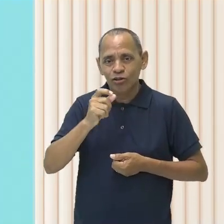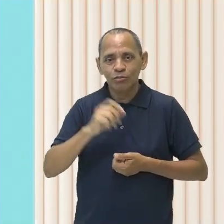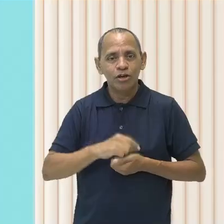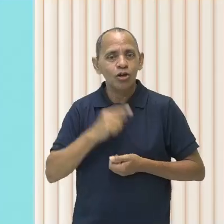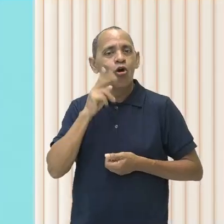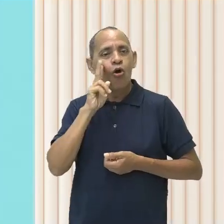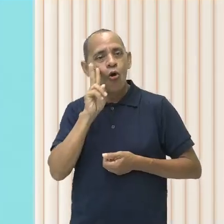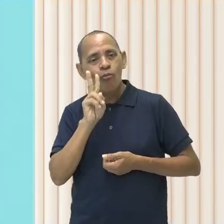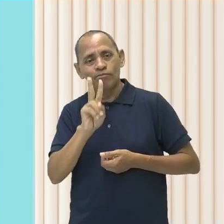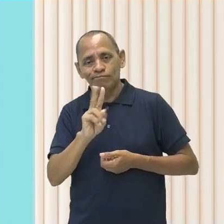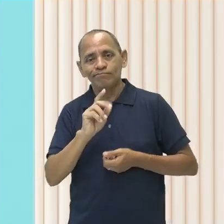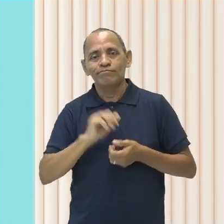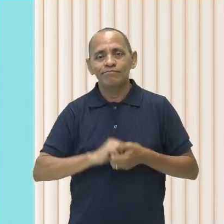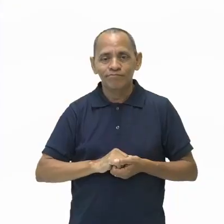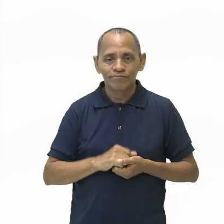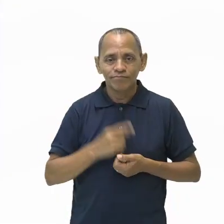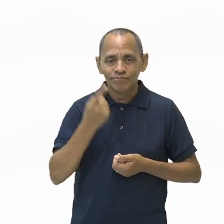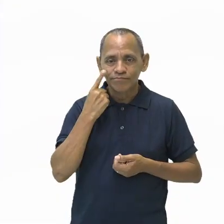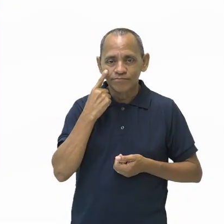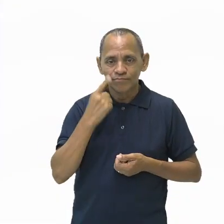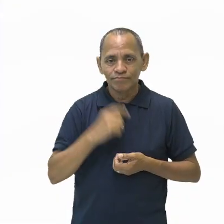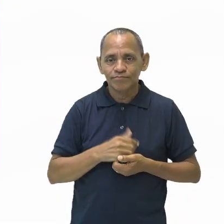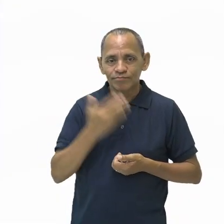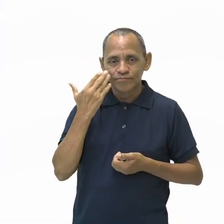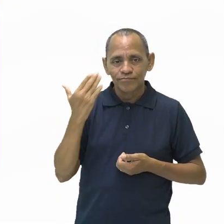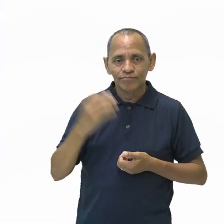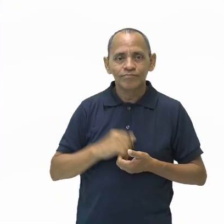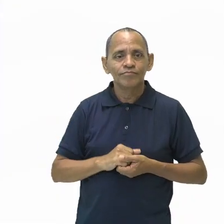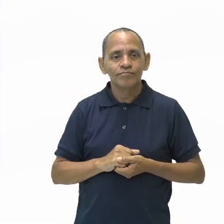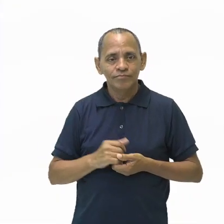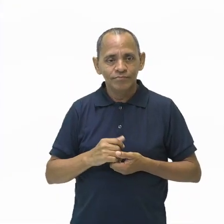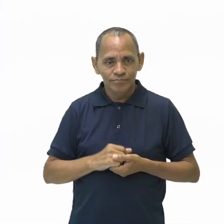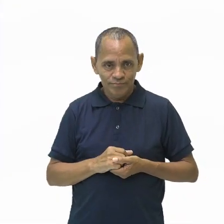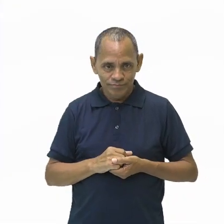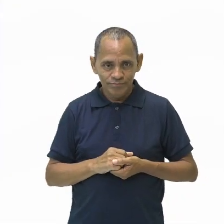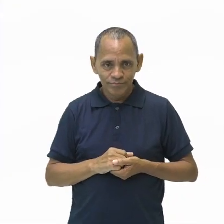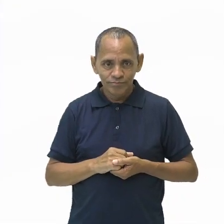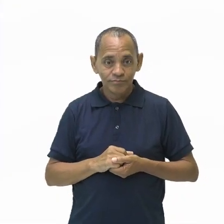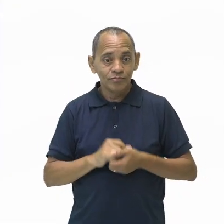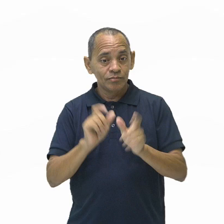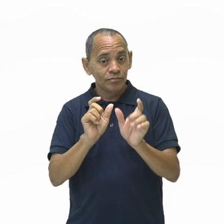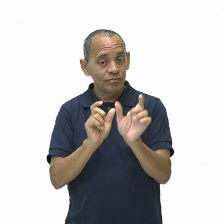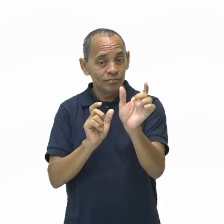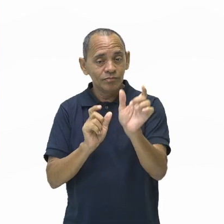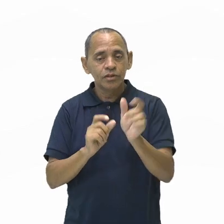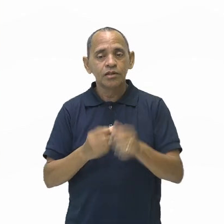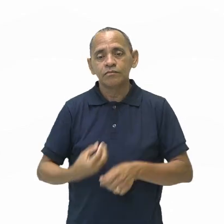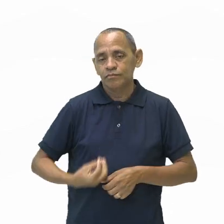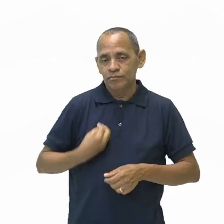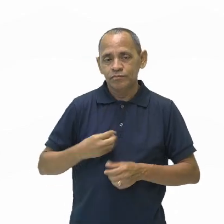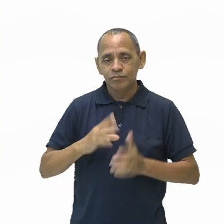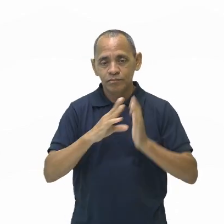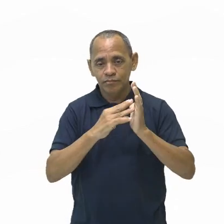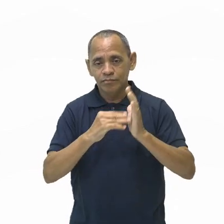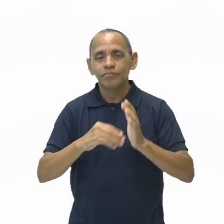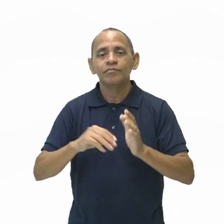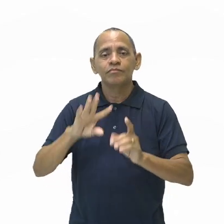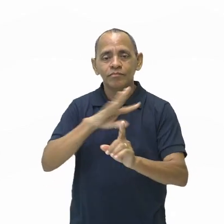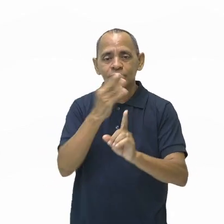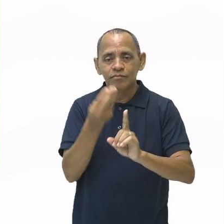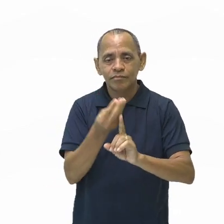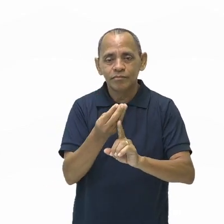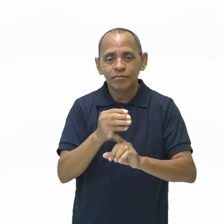observando, certo? Para Oscar Wilde, diz o quê? A vida imita a arte mais do que